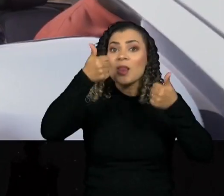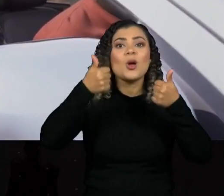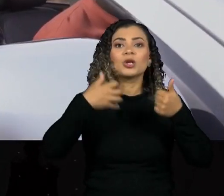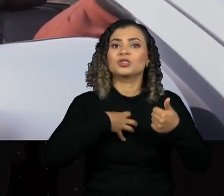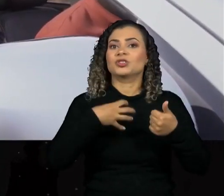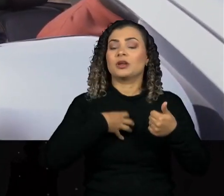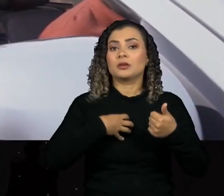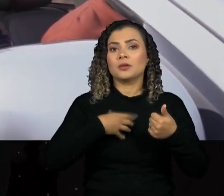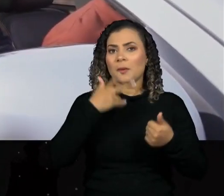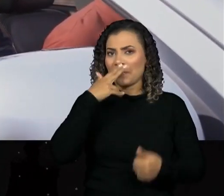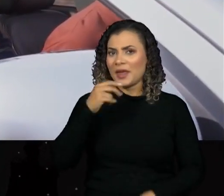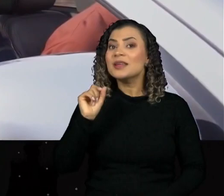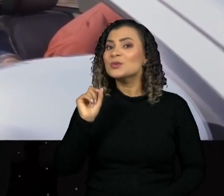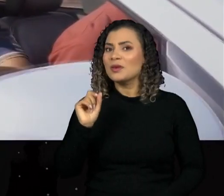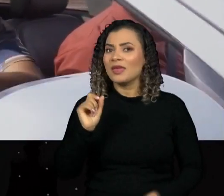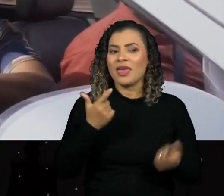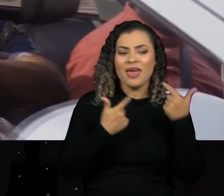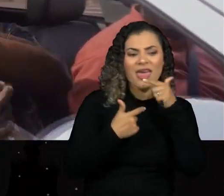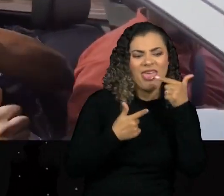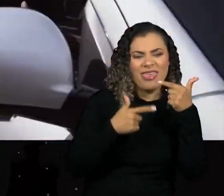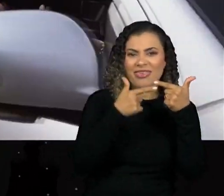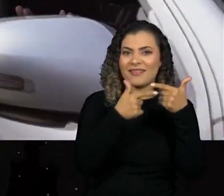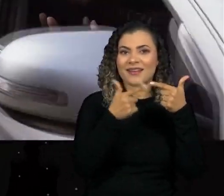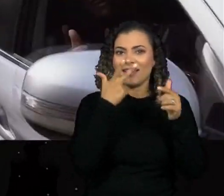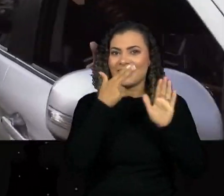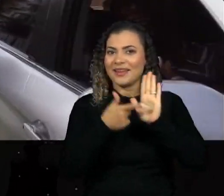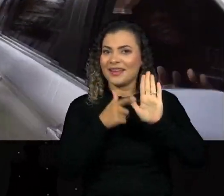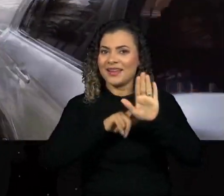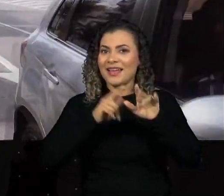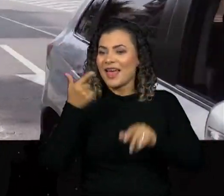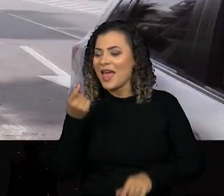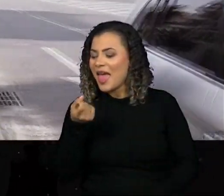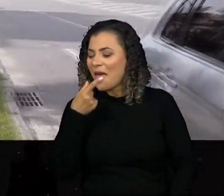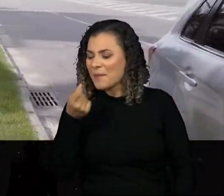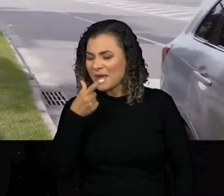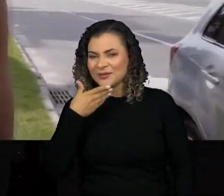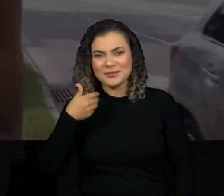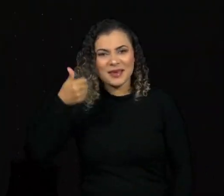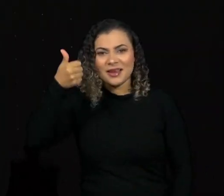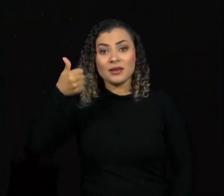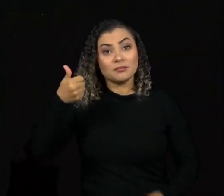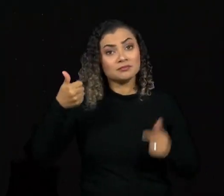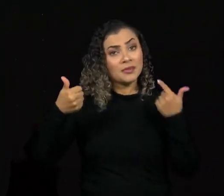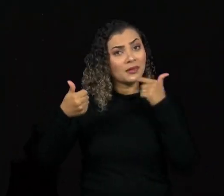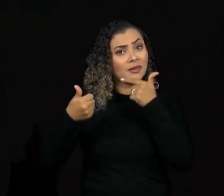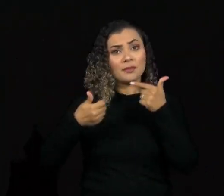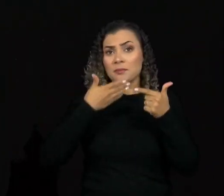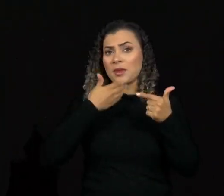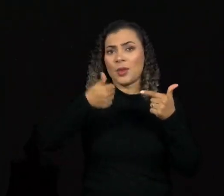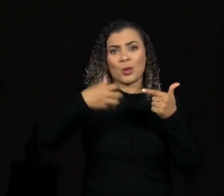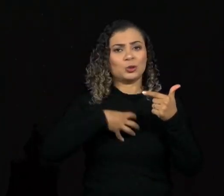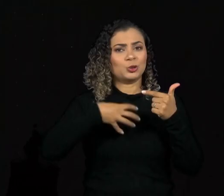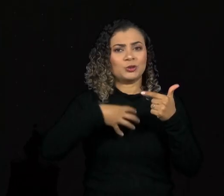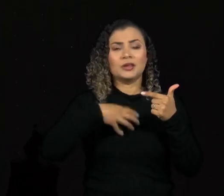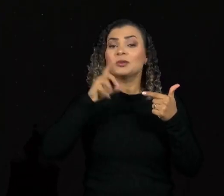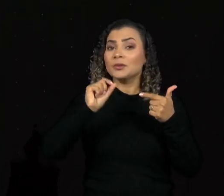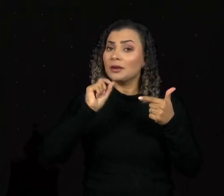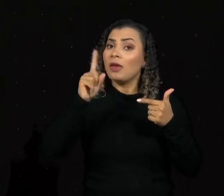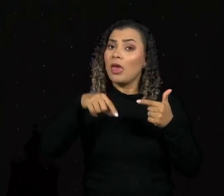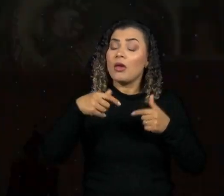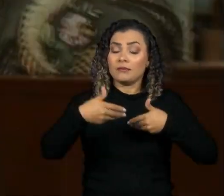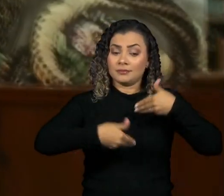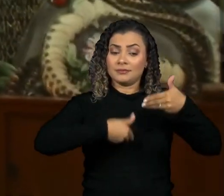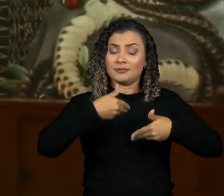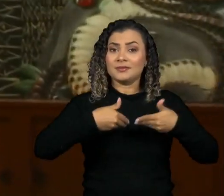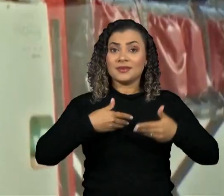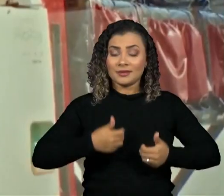ditado senso comum, de falar que rir é o melhor remédio, a gente sempre ouve isso. é uma prática terapêutica, né,